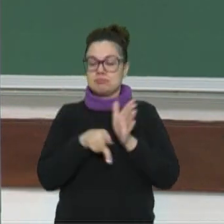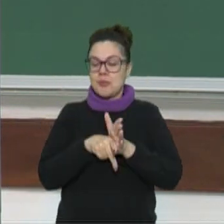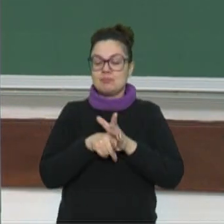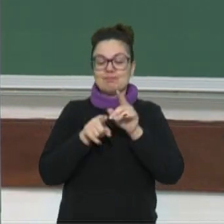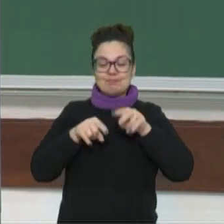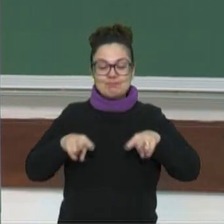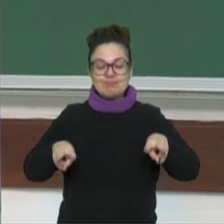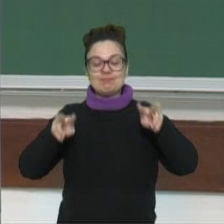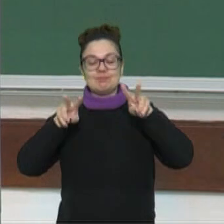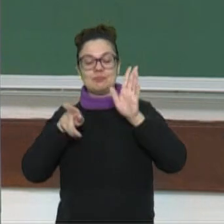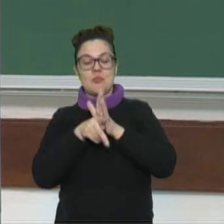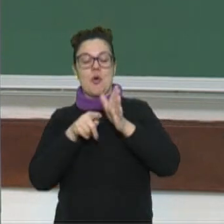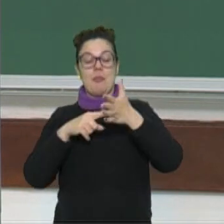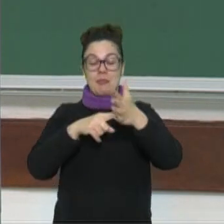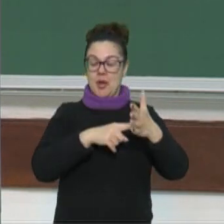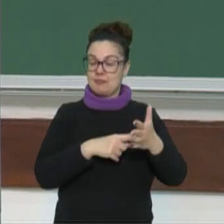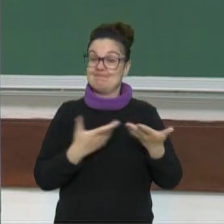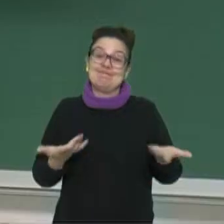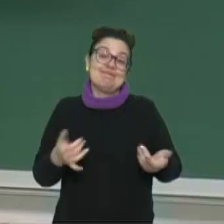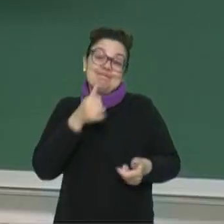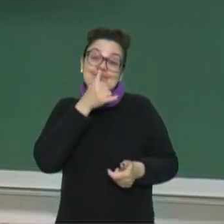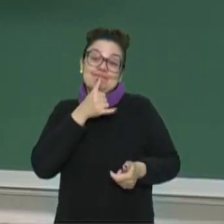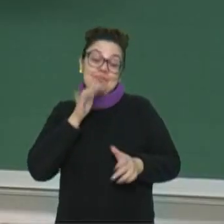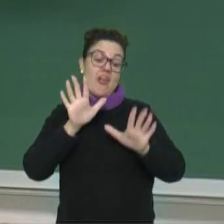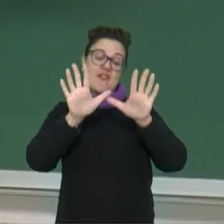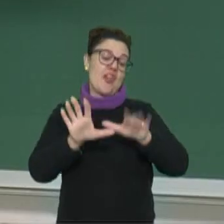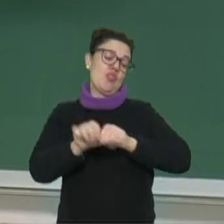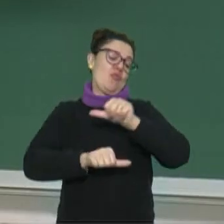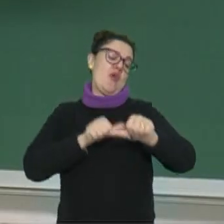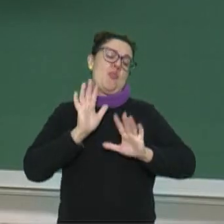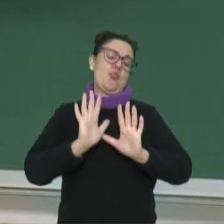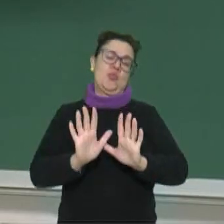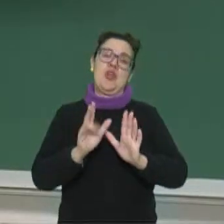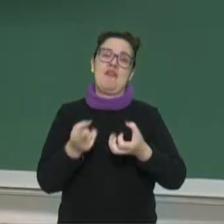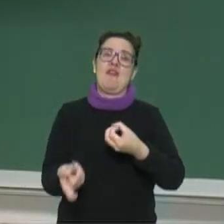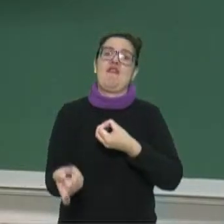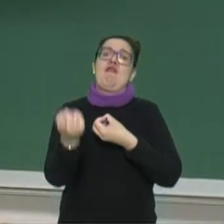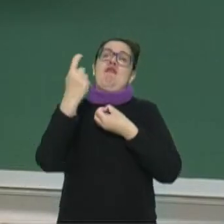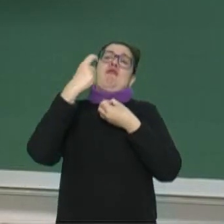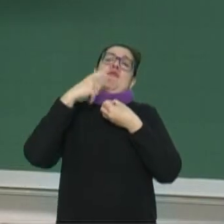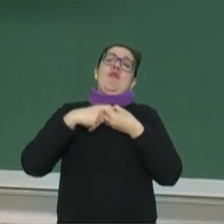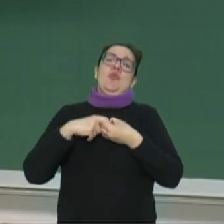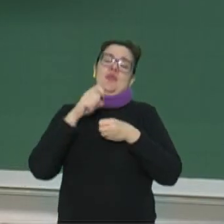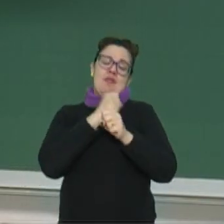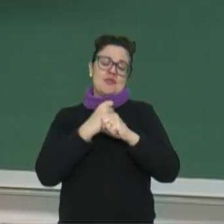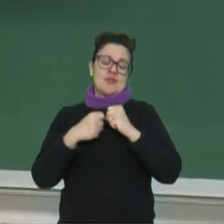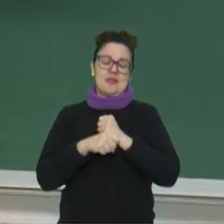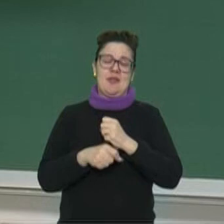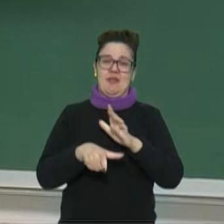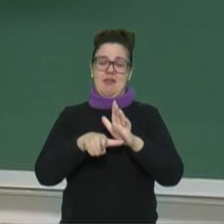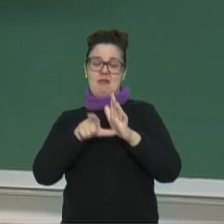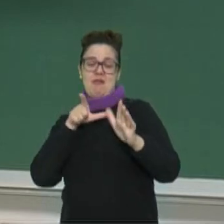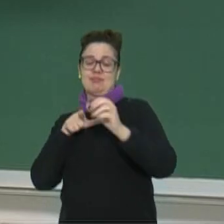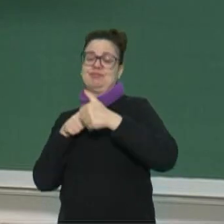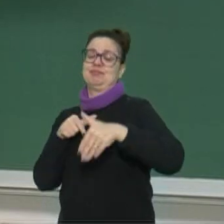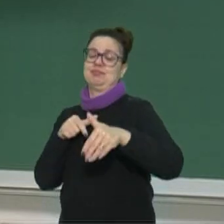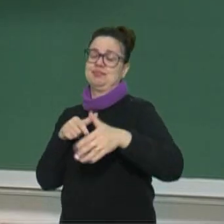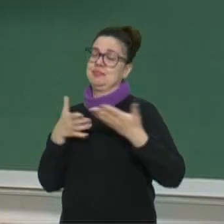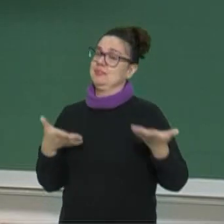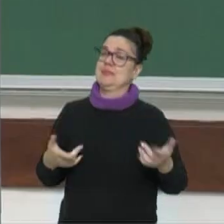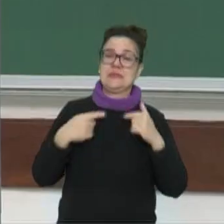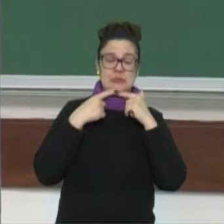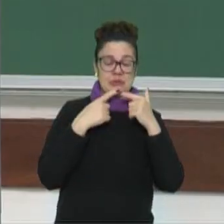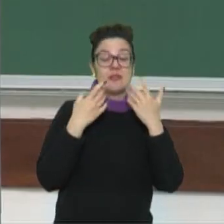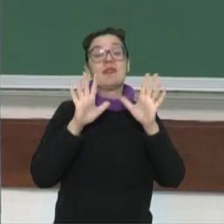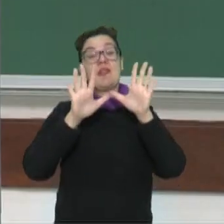Eles perceberam que as máquinas vieram para ficar. Que eles não vão conseguir o retorno à sociedade antes das máquinas. Essas máquinas